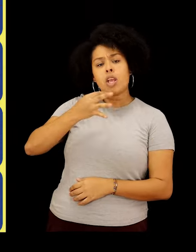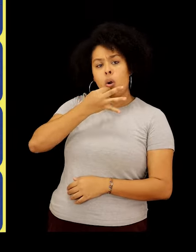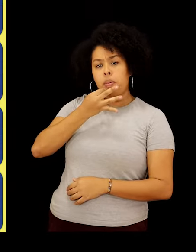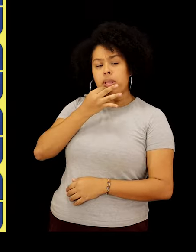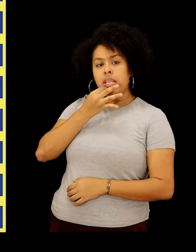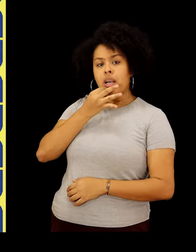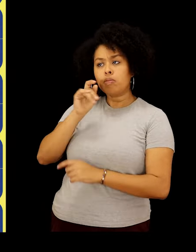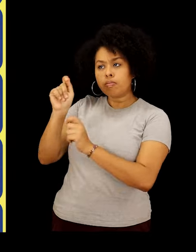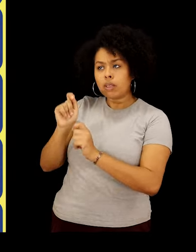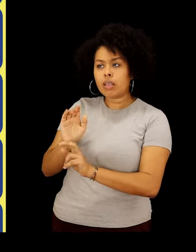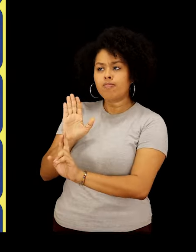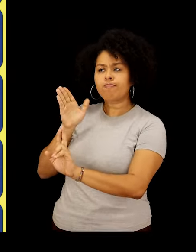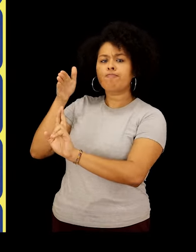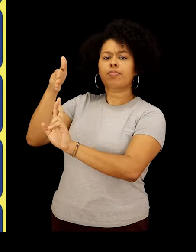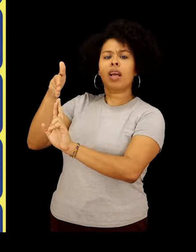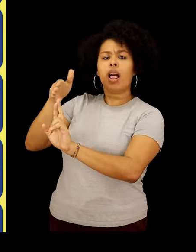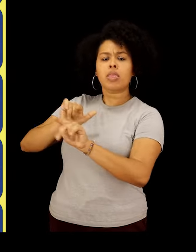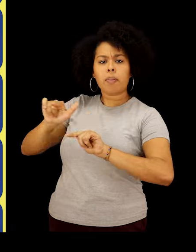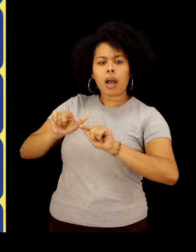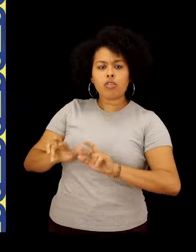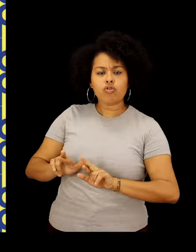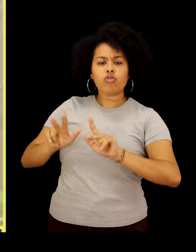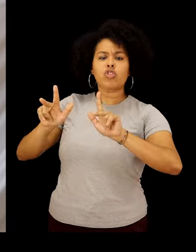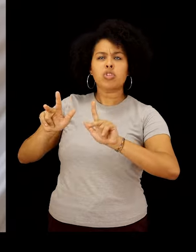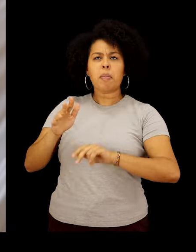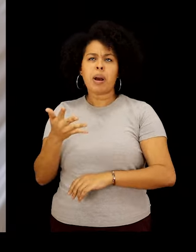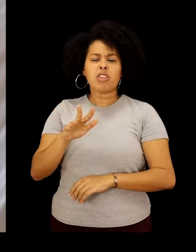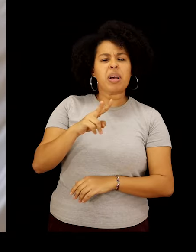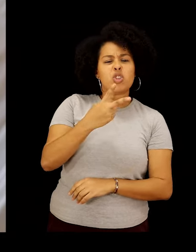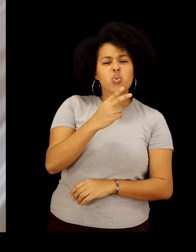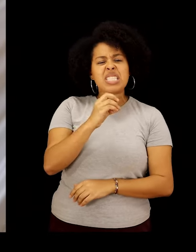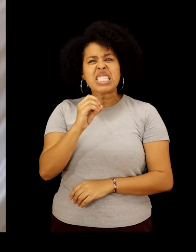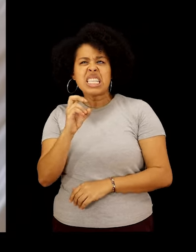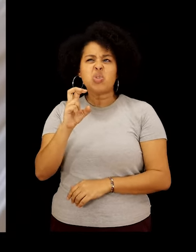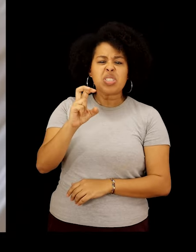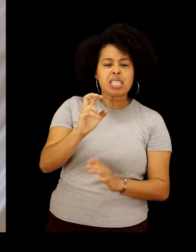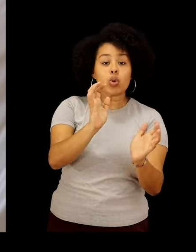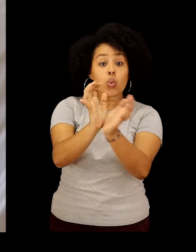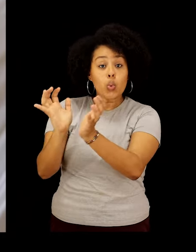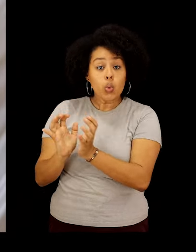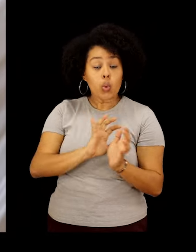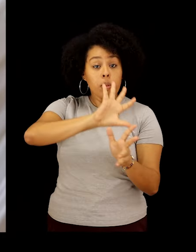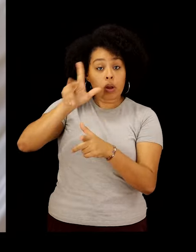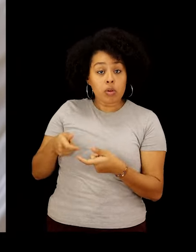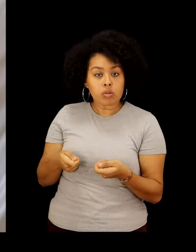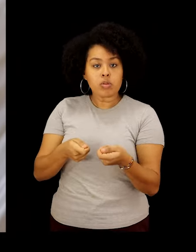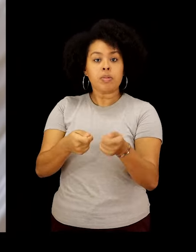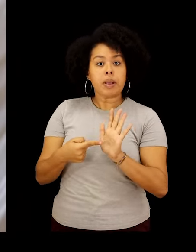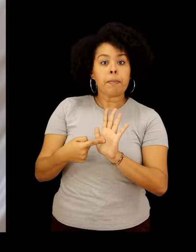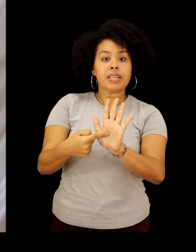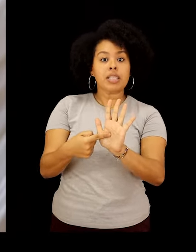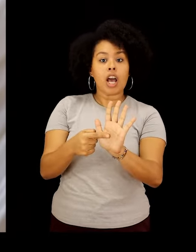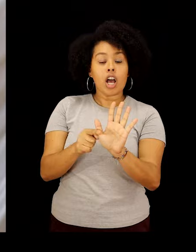Naná trouxe essa diferença, assim, de trazer realmente quase 205 nações de maracatus, assim, para tocar